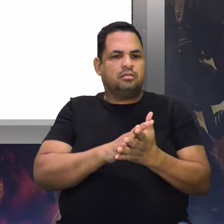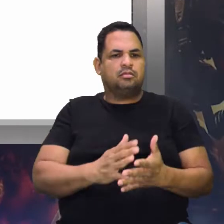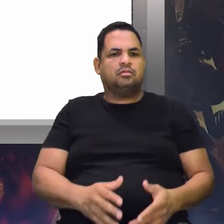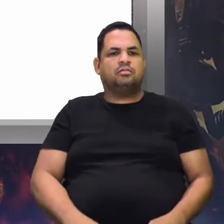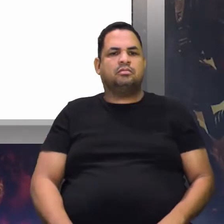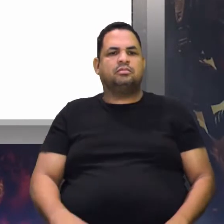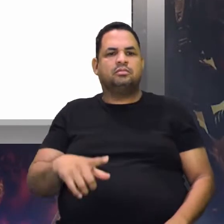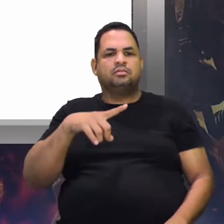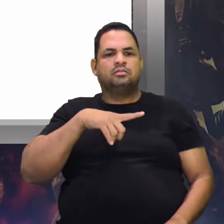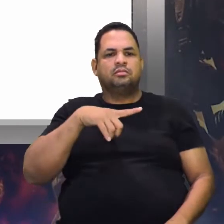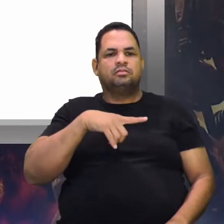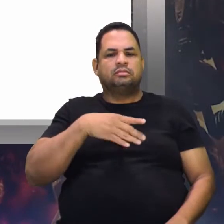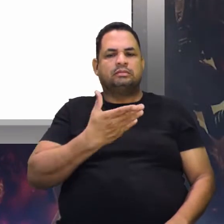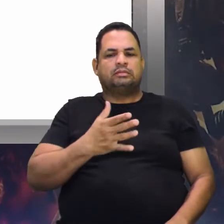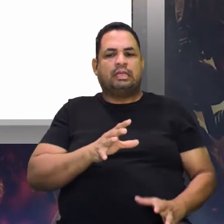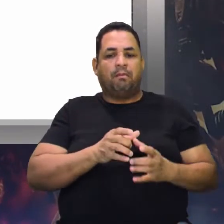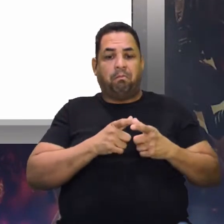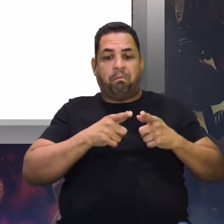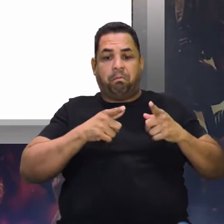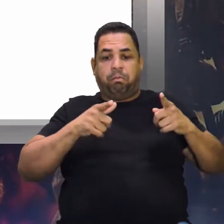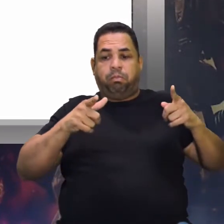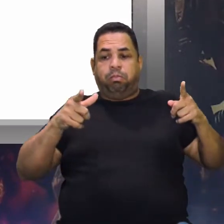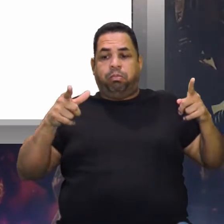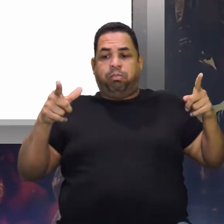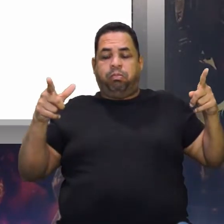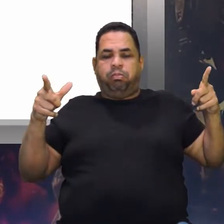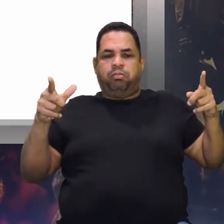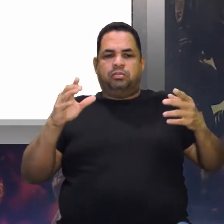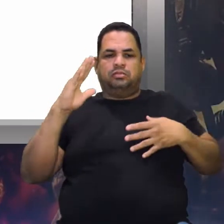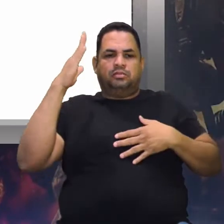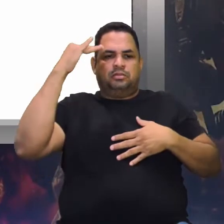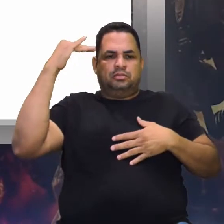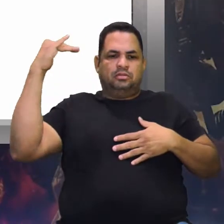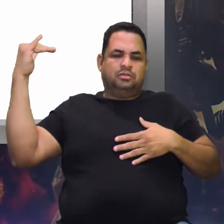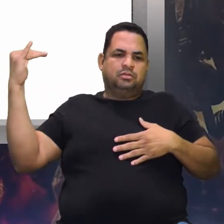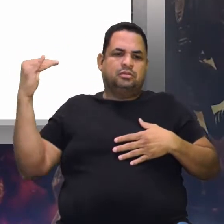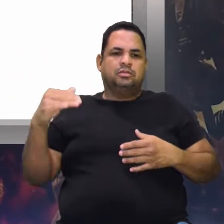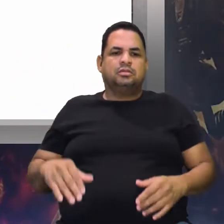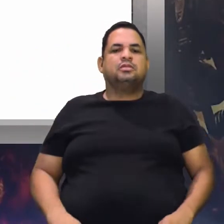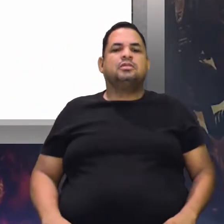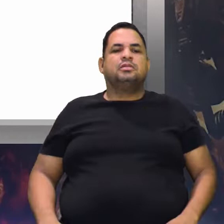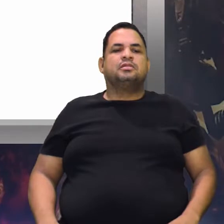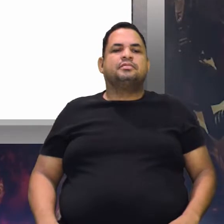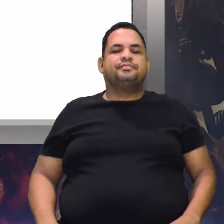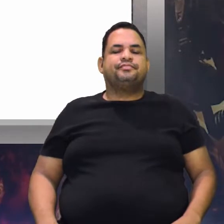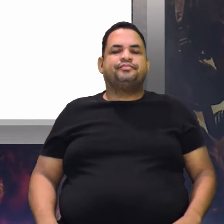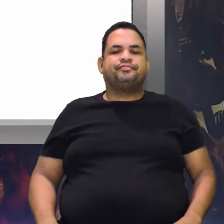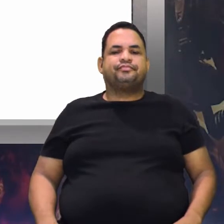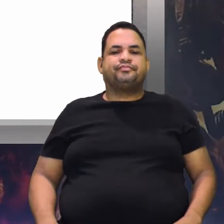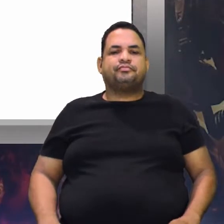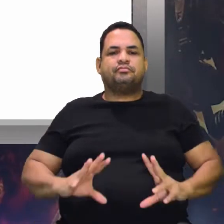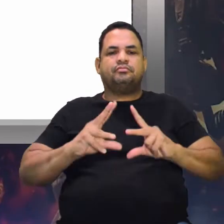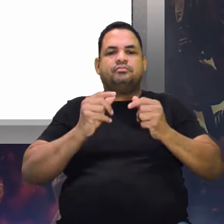aqueles crocodilos enormes. São famosos os crocodilos do rio Nilo. Pois é, tudo isso lá no rio Nilo.